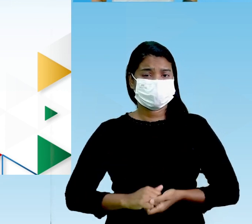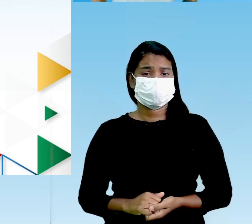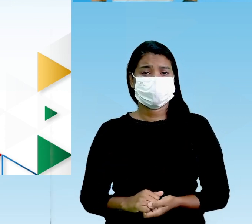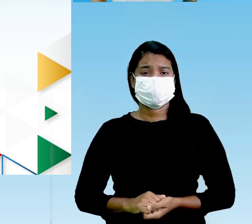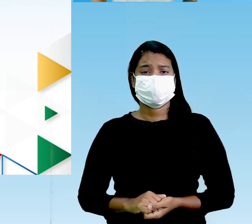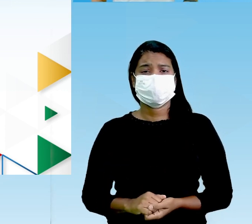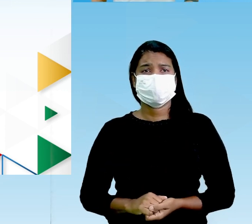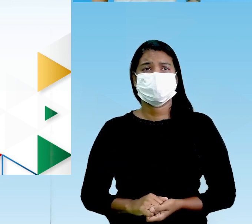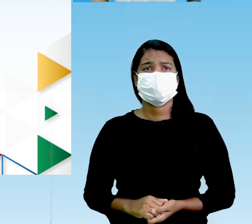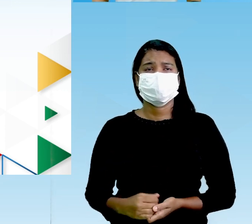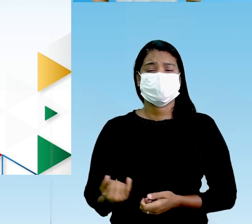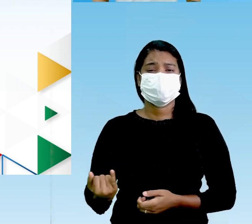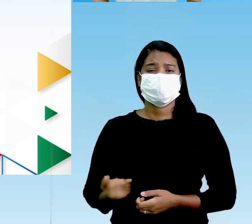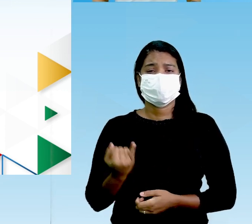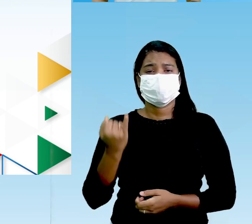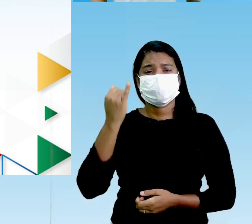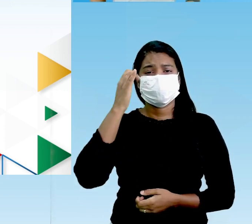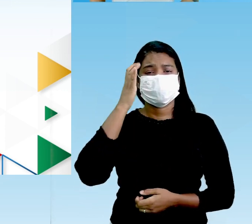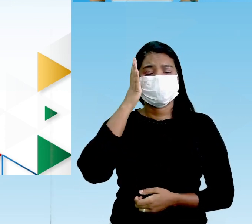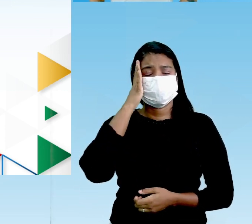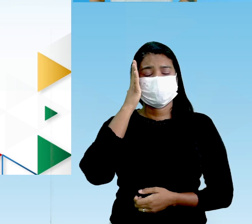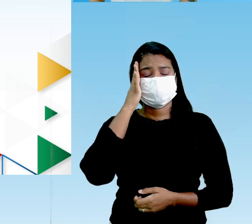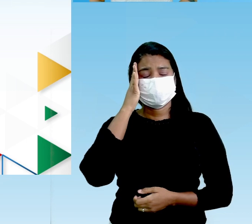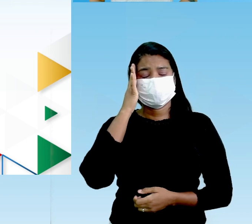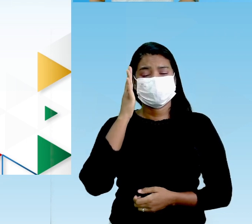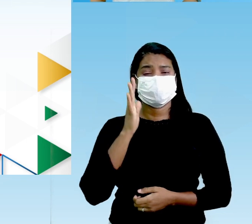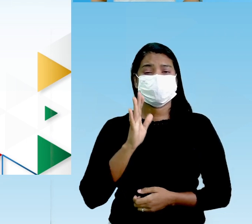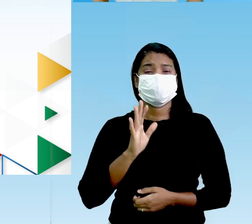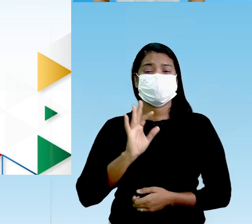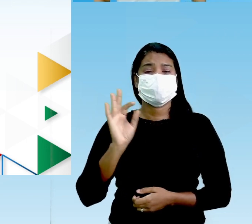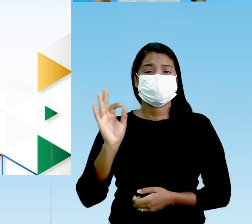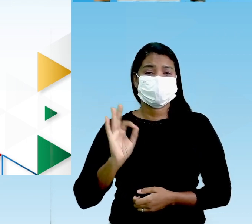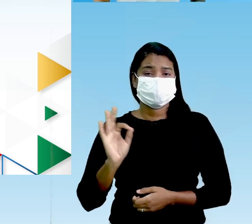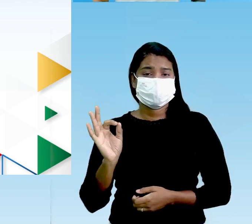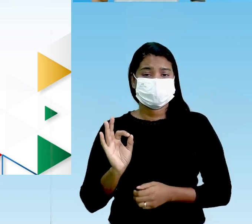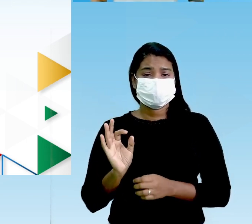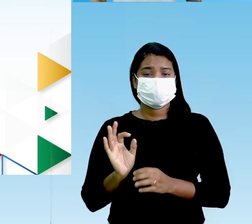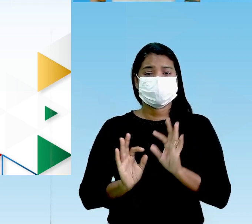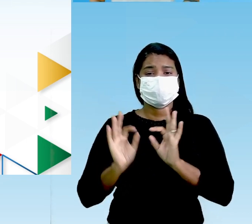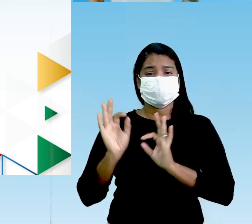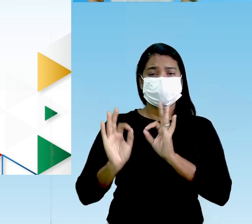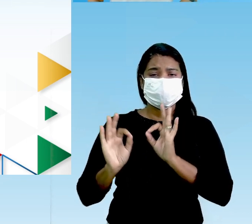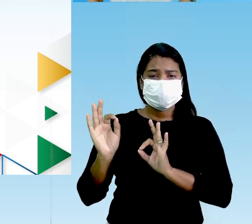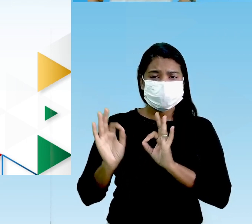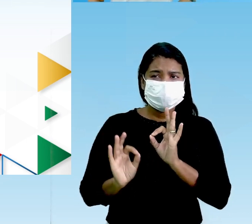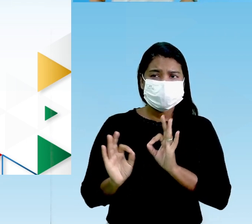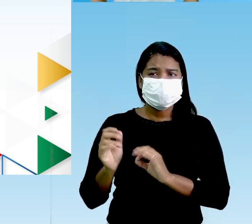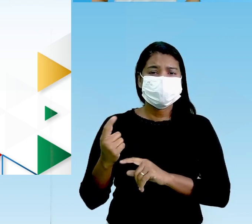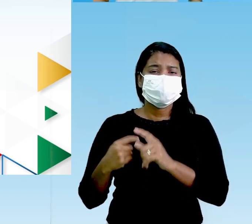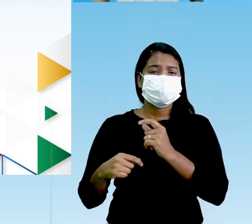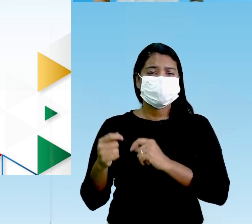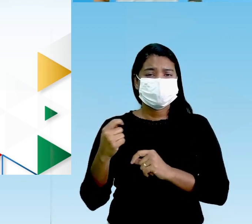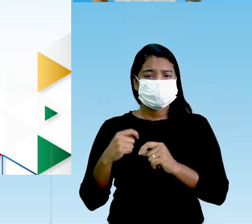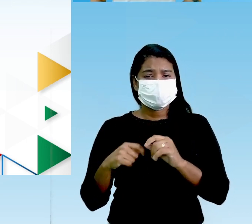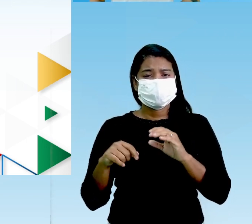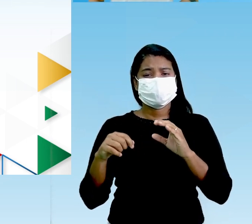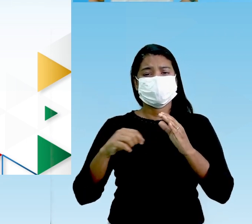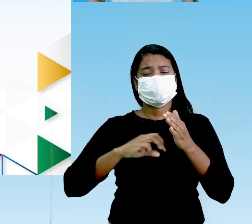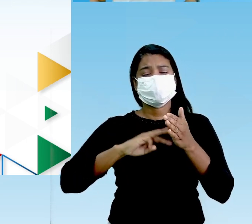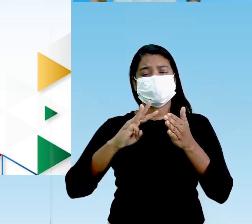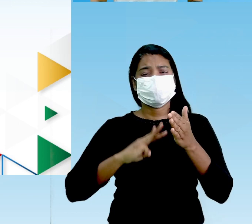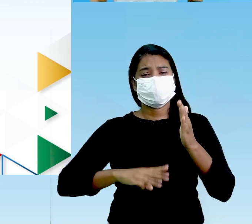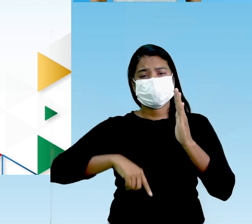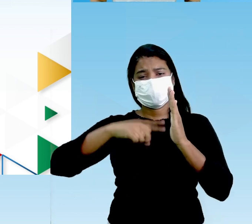é muito importante você entender a taxa, porque quando você for estudar estatística, quando você for estudar montagem de gráficos, for